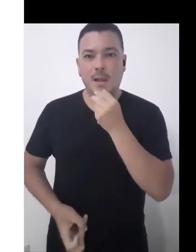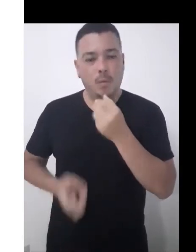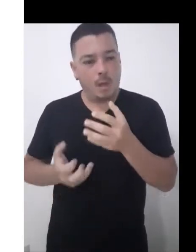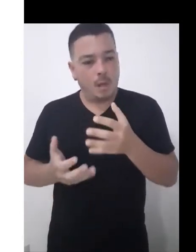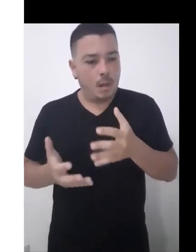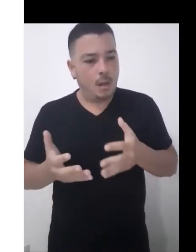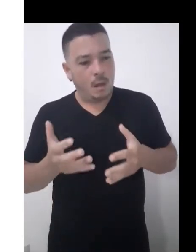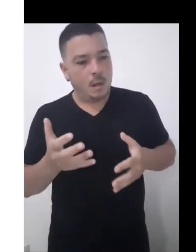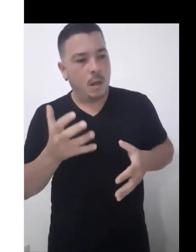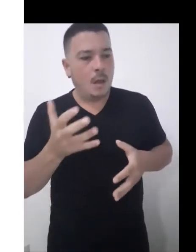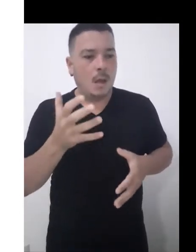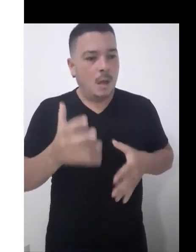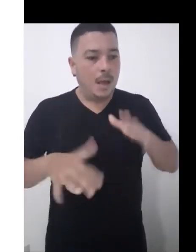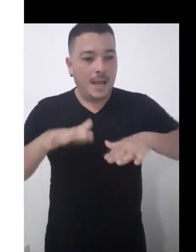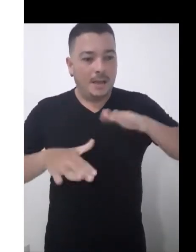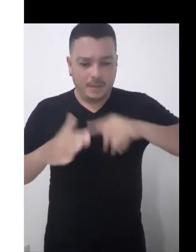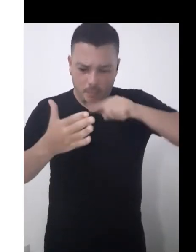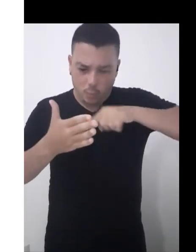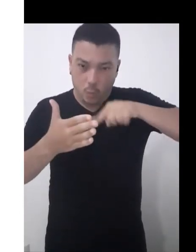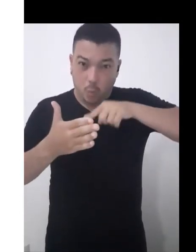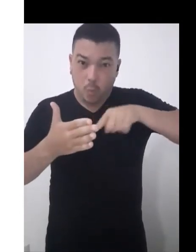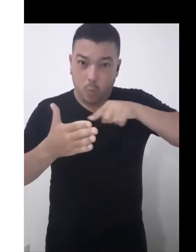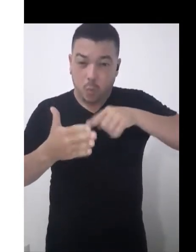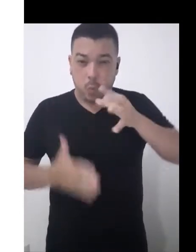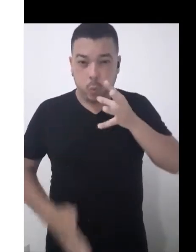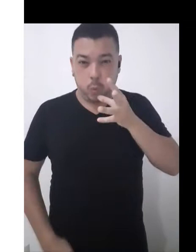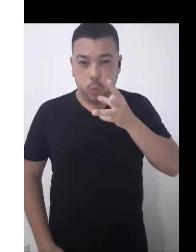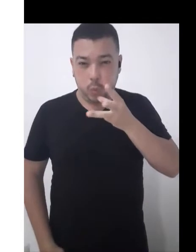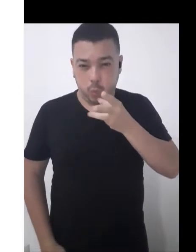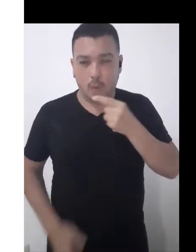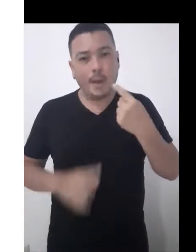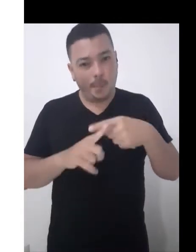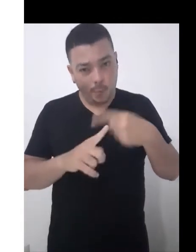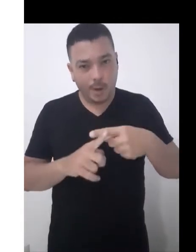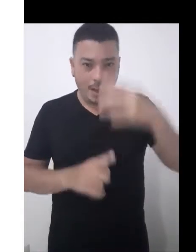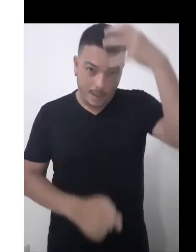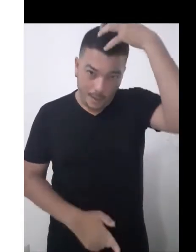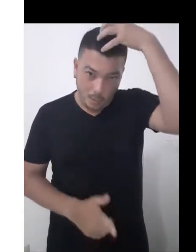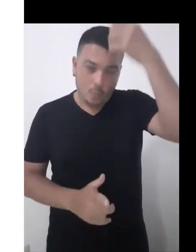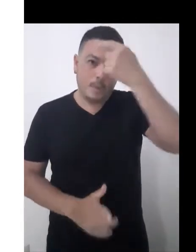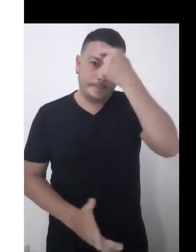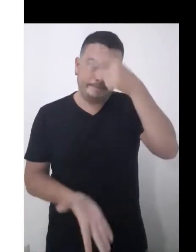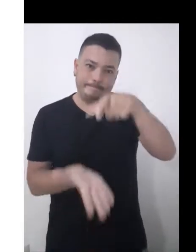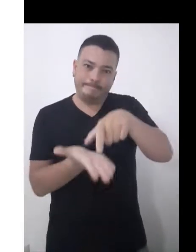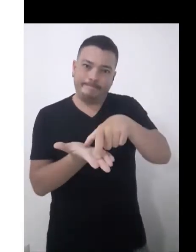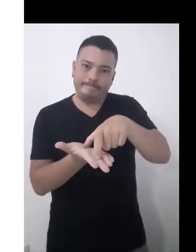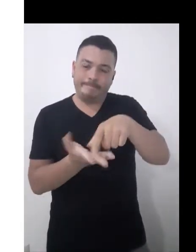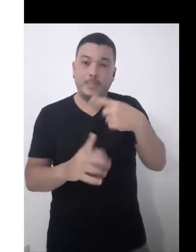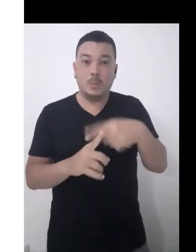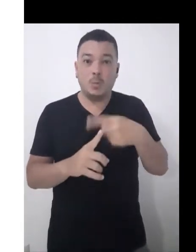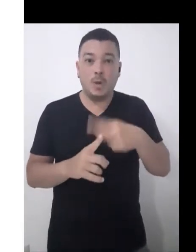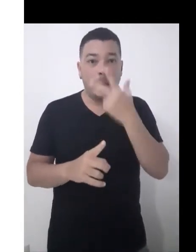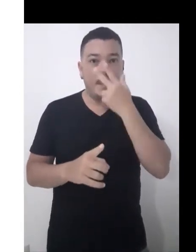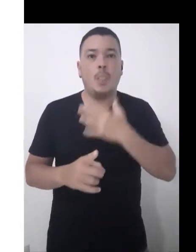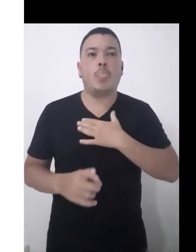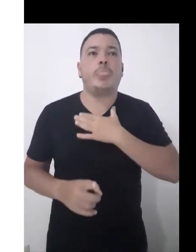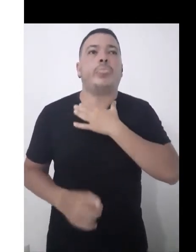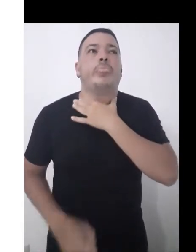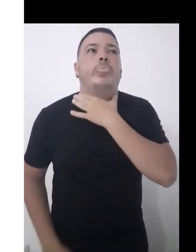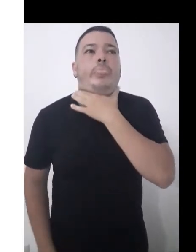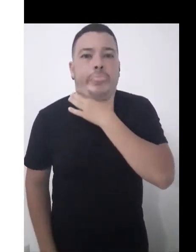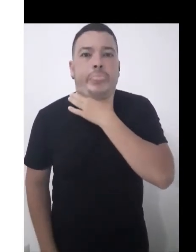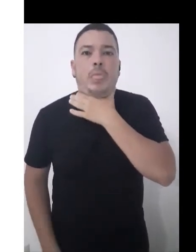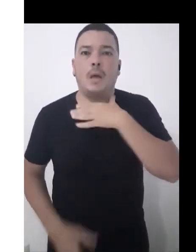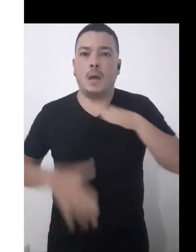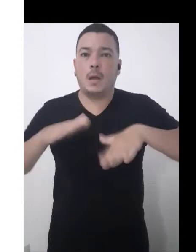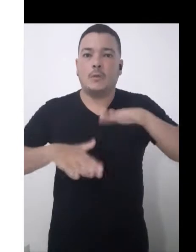mesmo tempo, ele começa a ficar mais lento, né? E esse tipo de problema que a gente chama de gargalo, esse gargalo computacional,